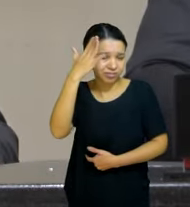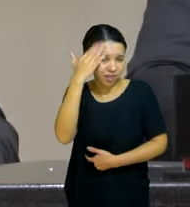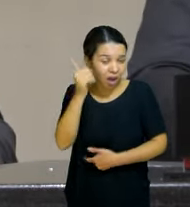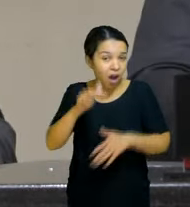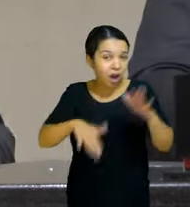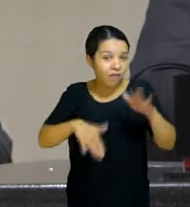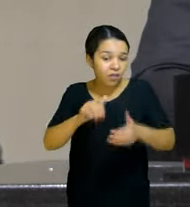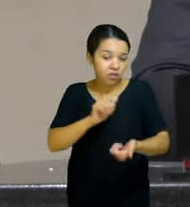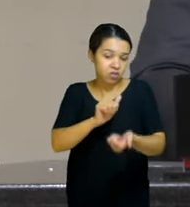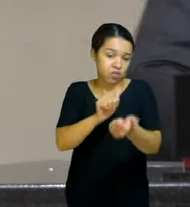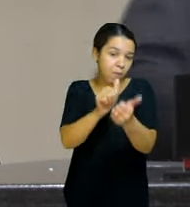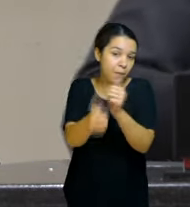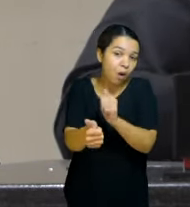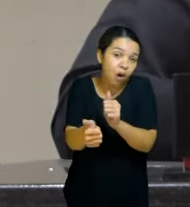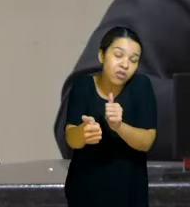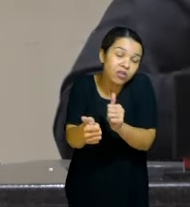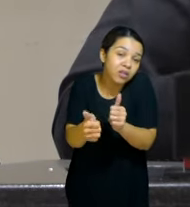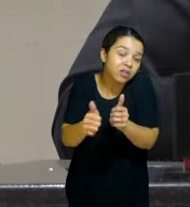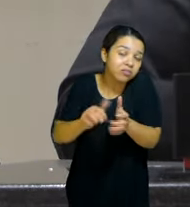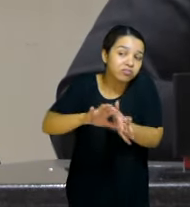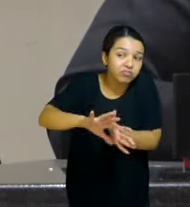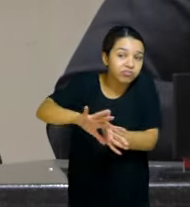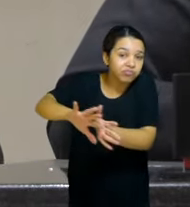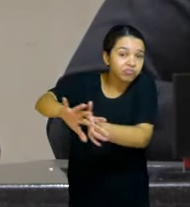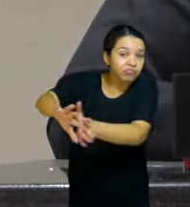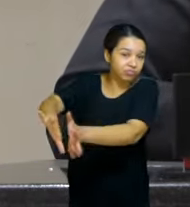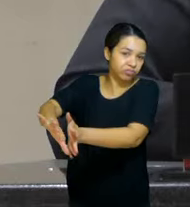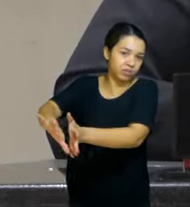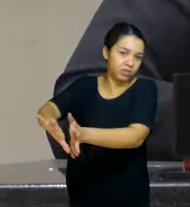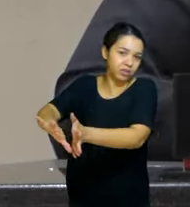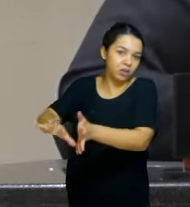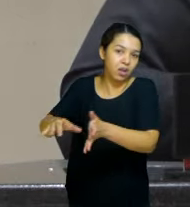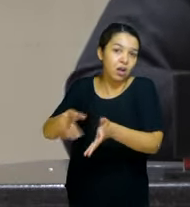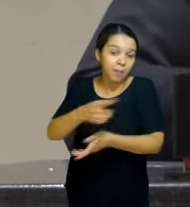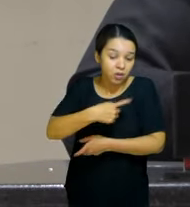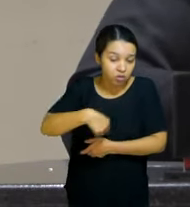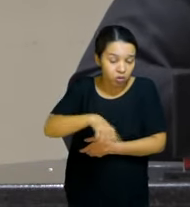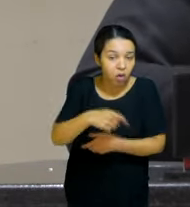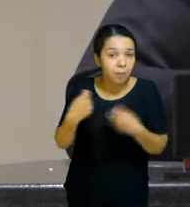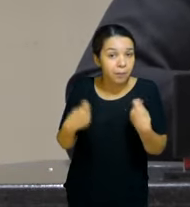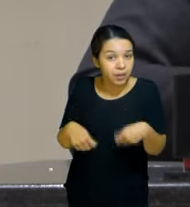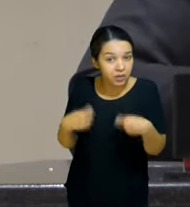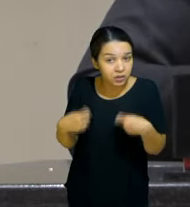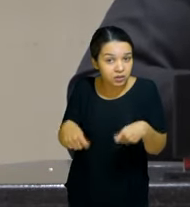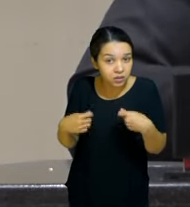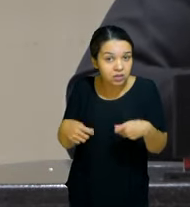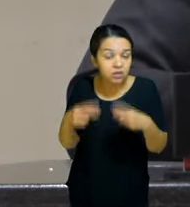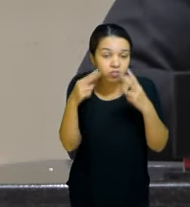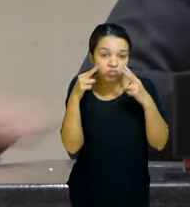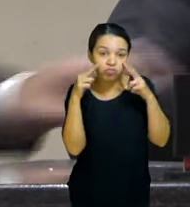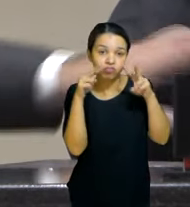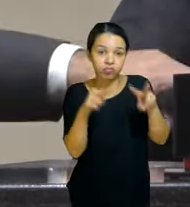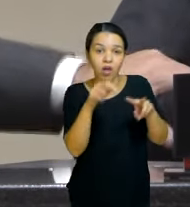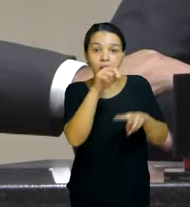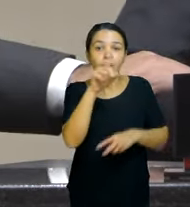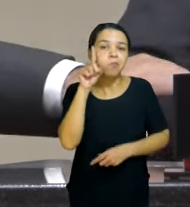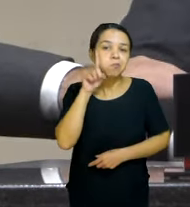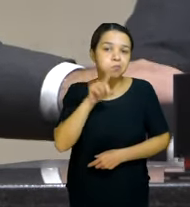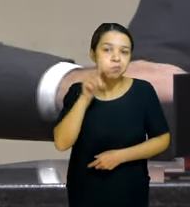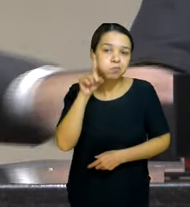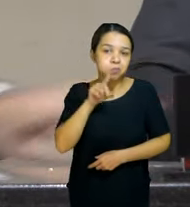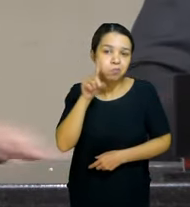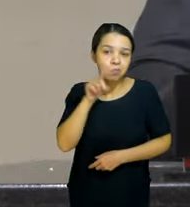lá na quinta roda do governo. Só porque, assim, ó, nós temos que se espelhar nos Estados Unidos. Nós tivemos lá